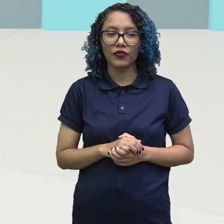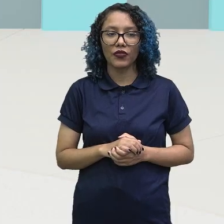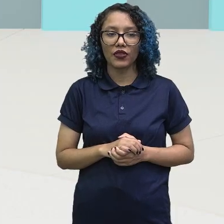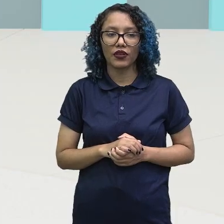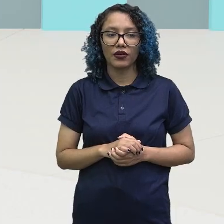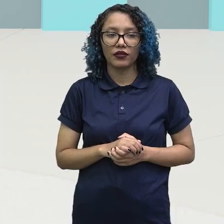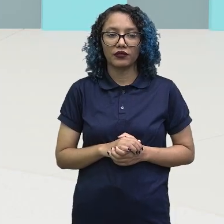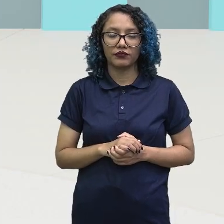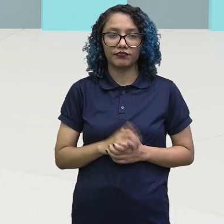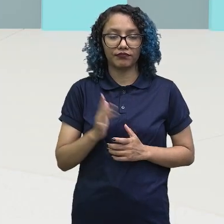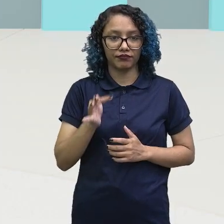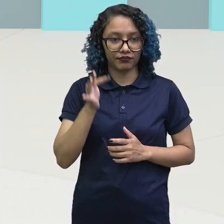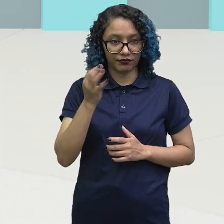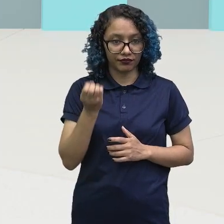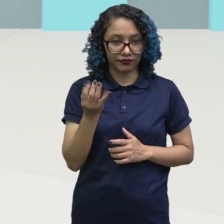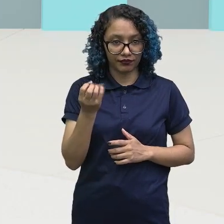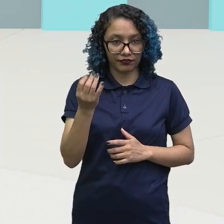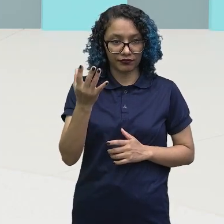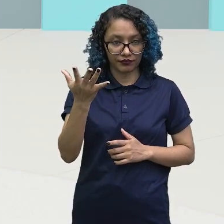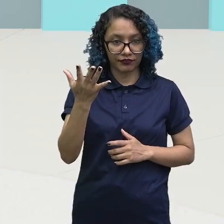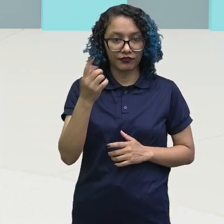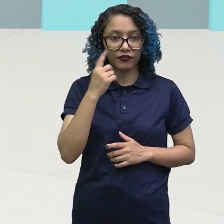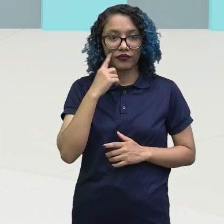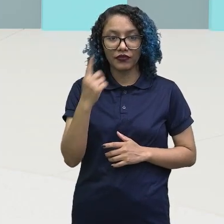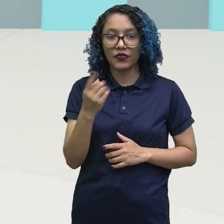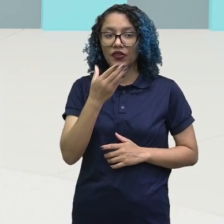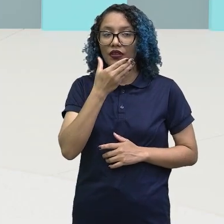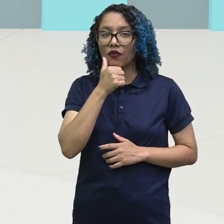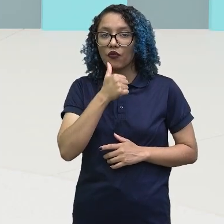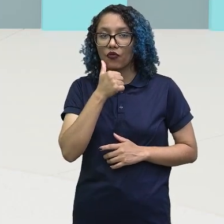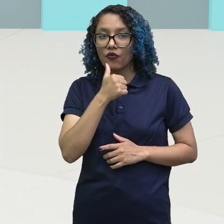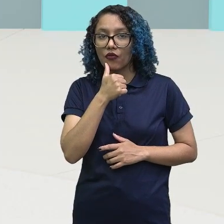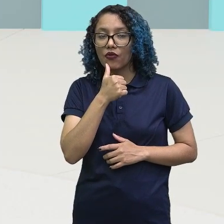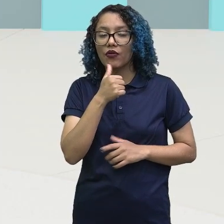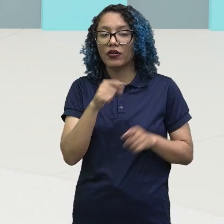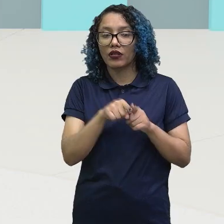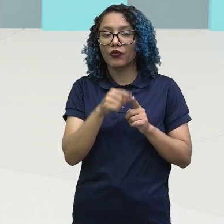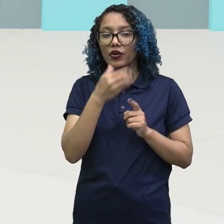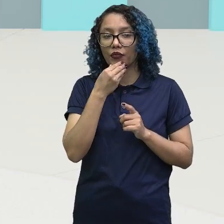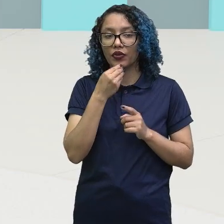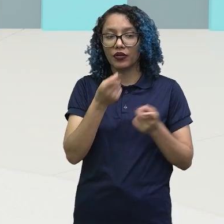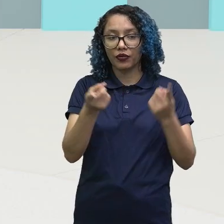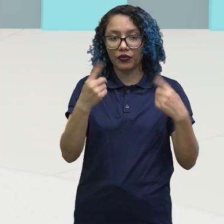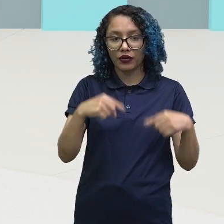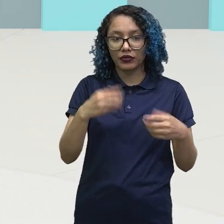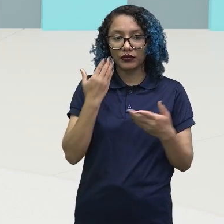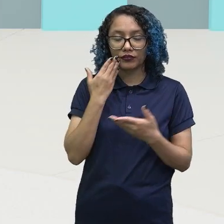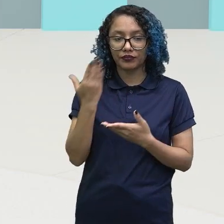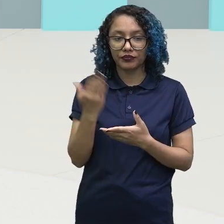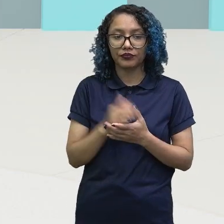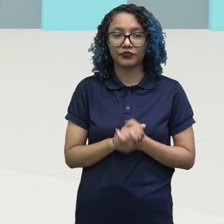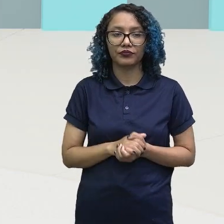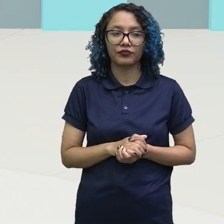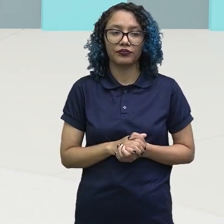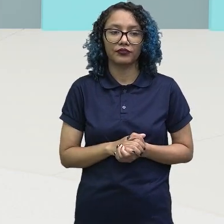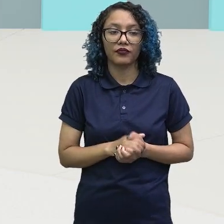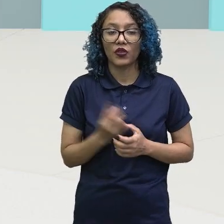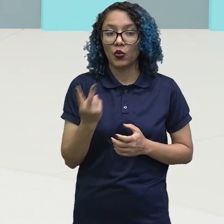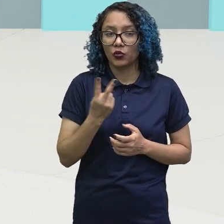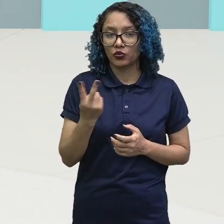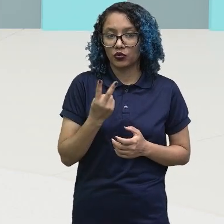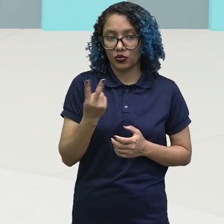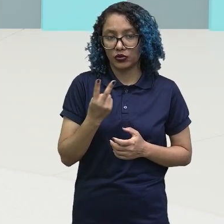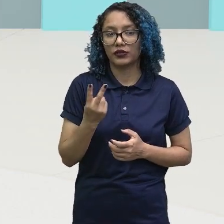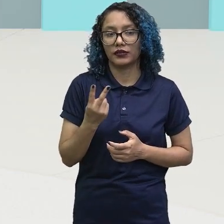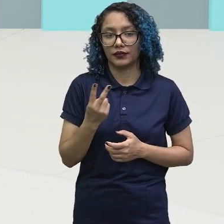Viajarão o rapaz e a moça. Viajará o rapaz e a moça. Né? Então, as 2 formas nós